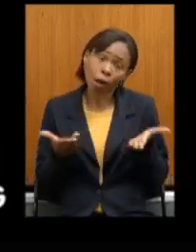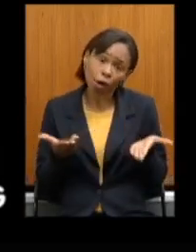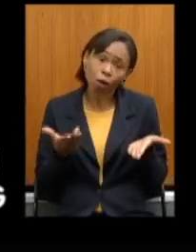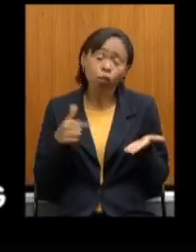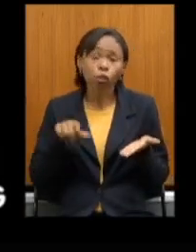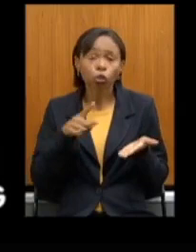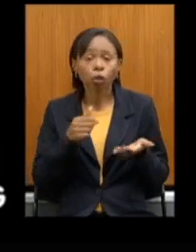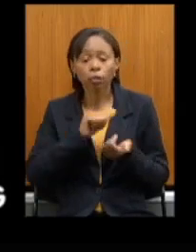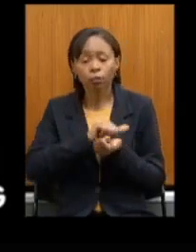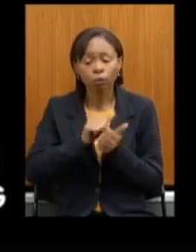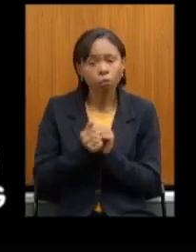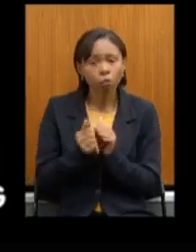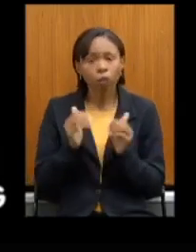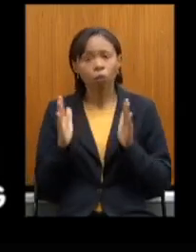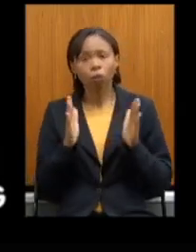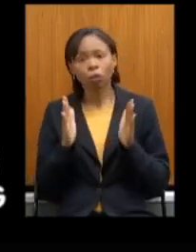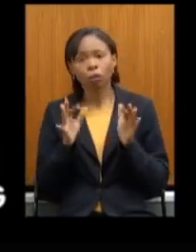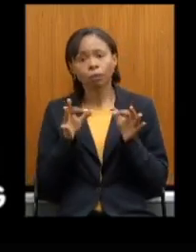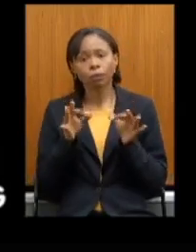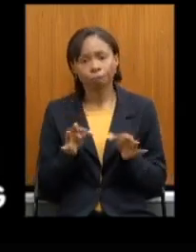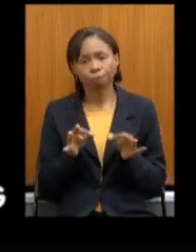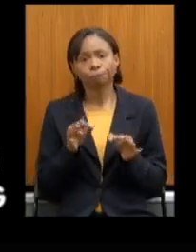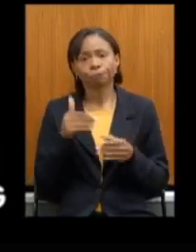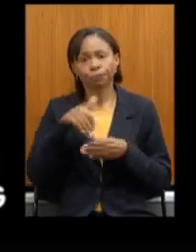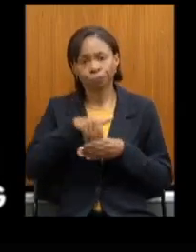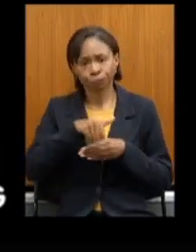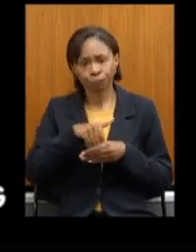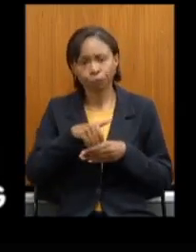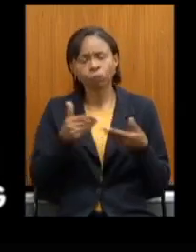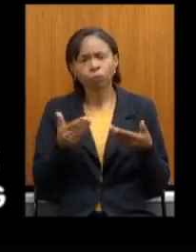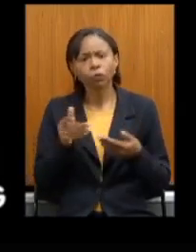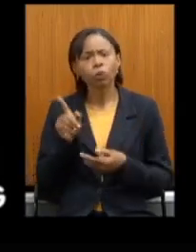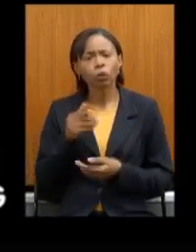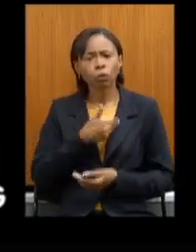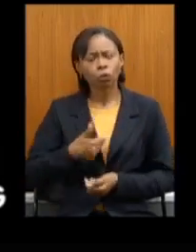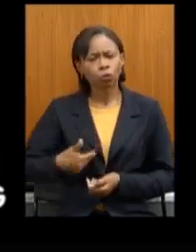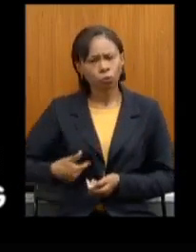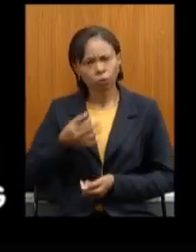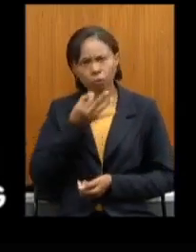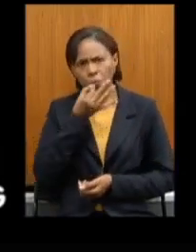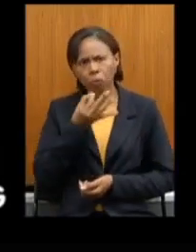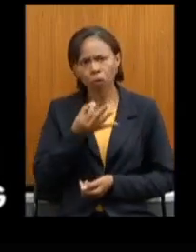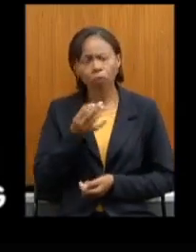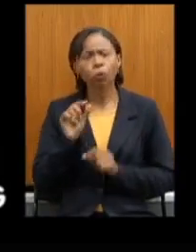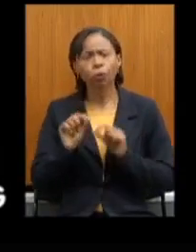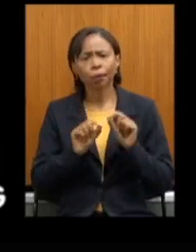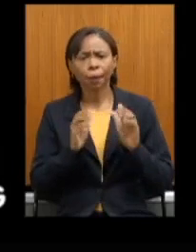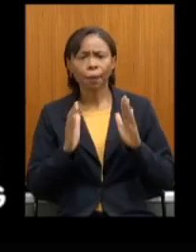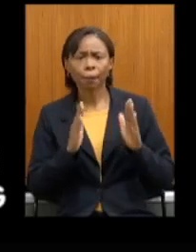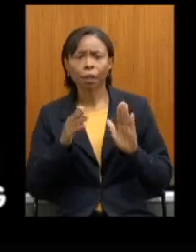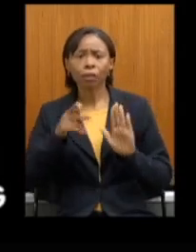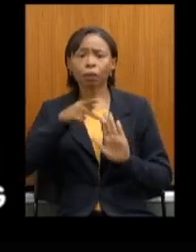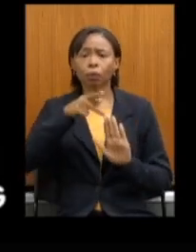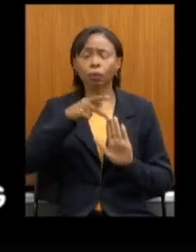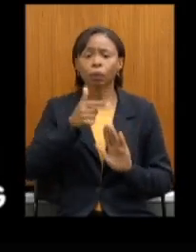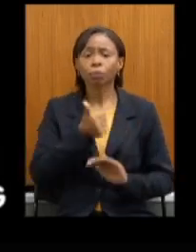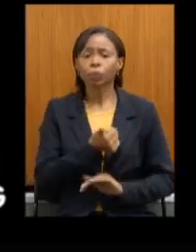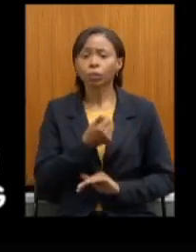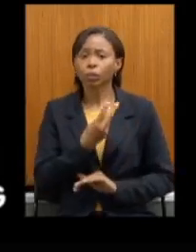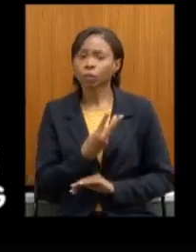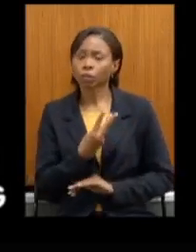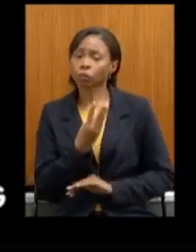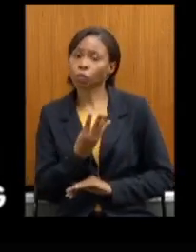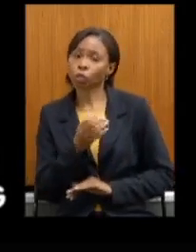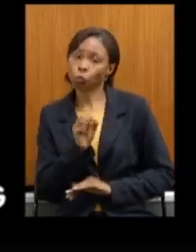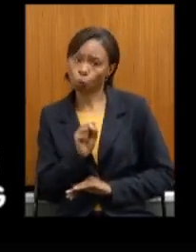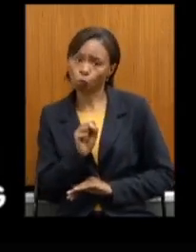votação. Um dos grandes argumentos que o governo utilizava era o prazo da portaria ministerial